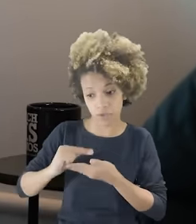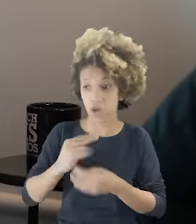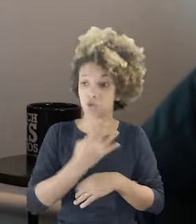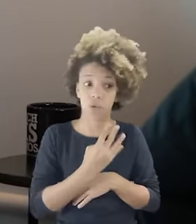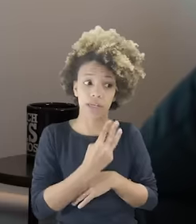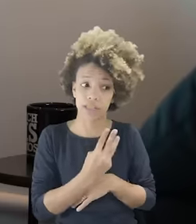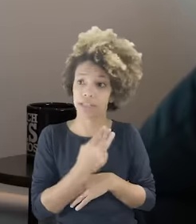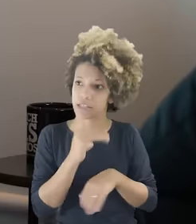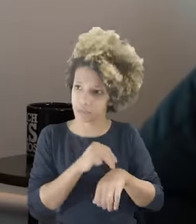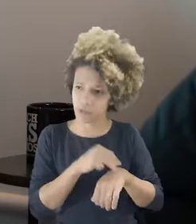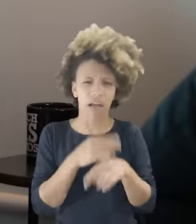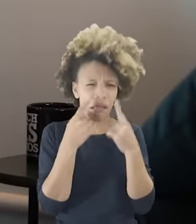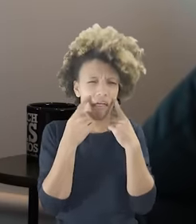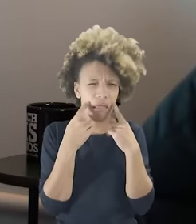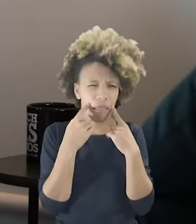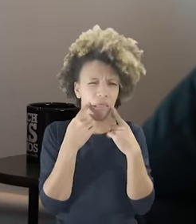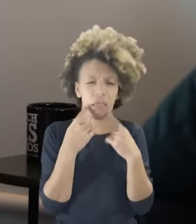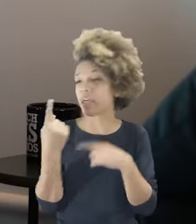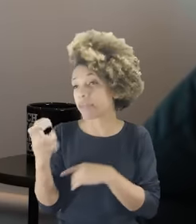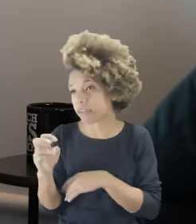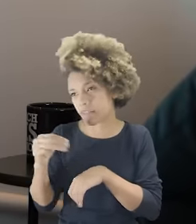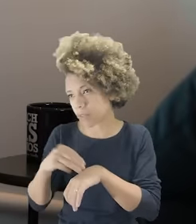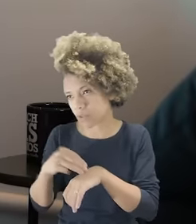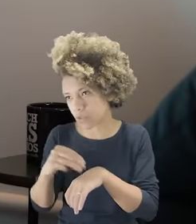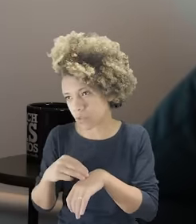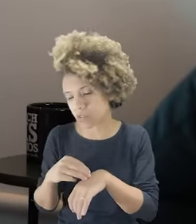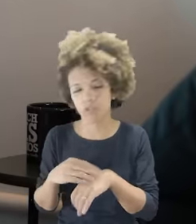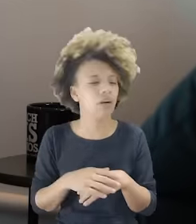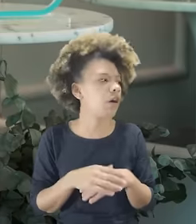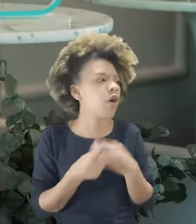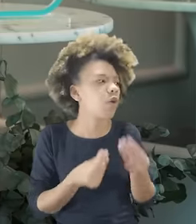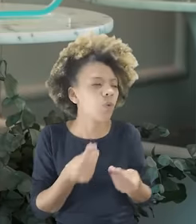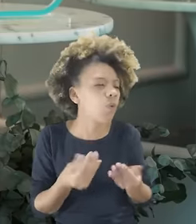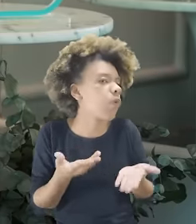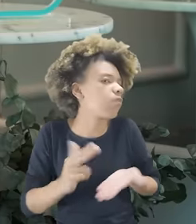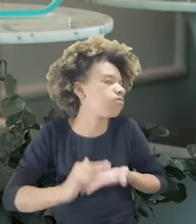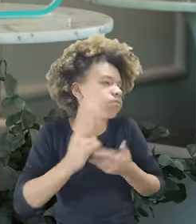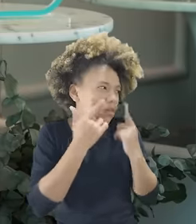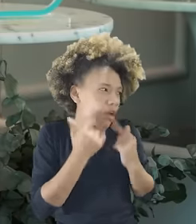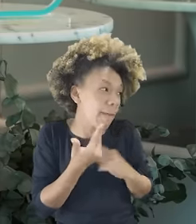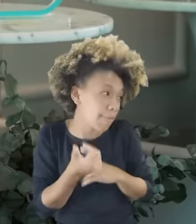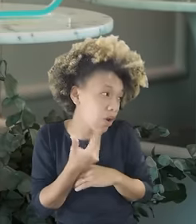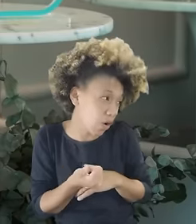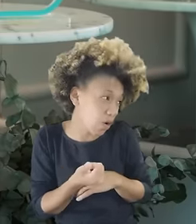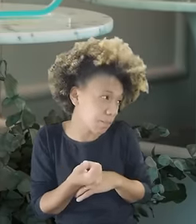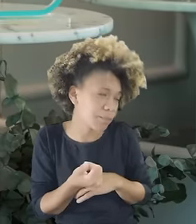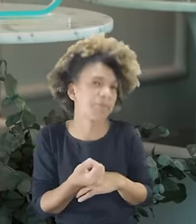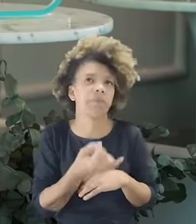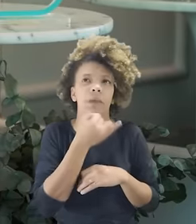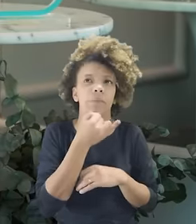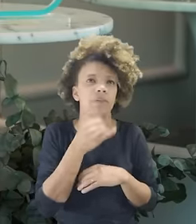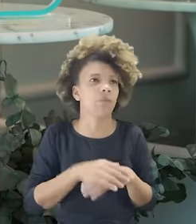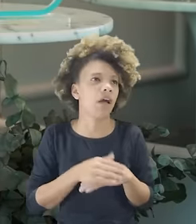43 minutos ela fica chorando a fio Então ela fala 15 minutos acaba sendo um paciente chora é melhor para você é igual aquelas